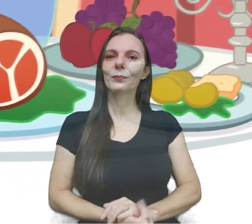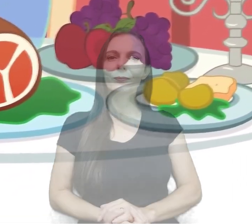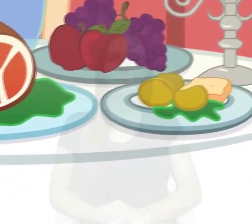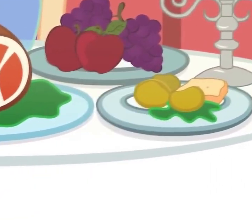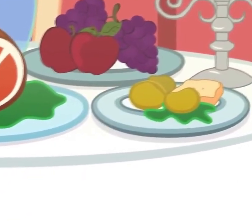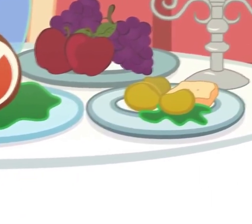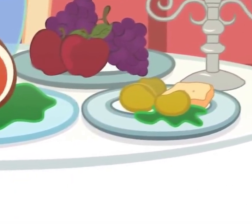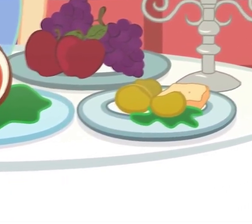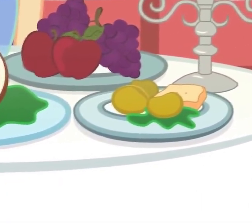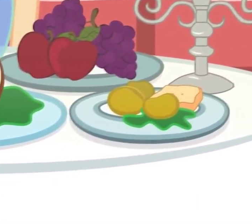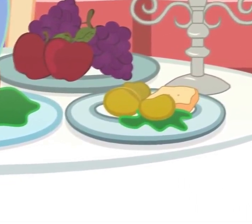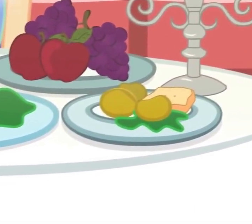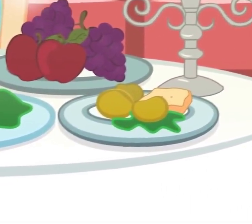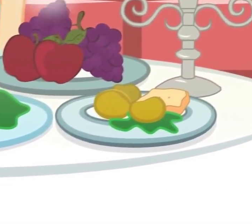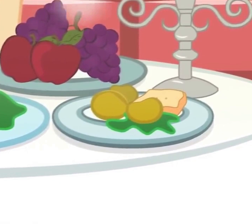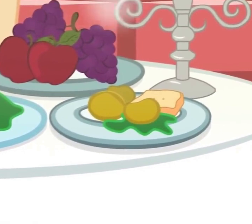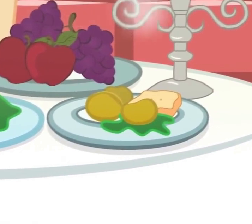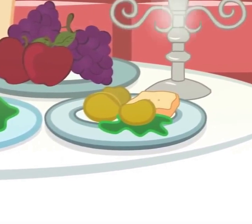dia.